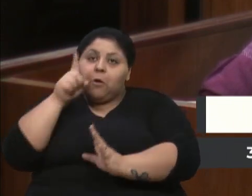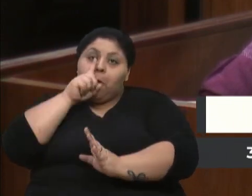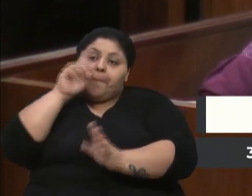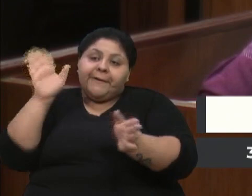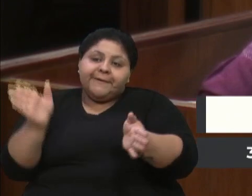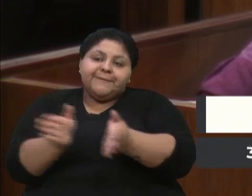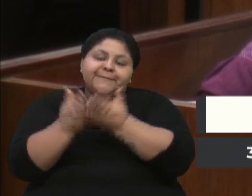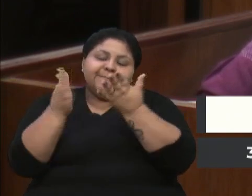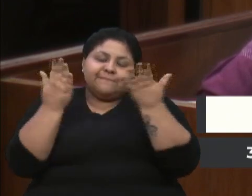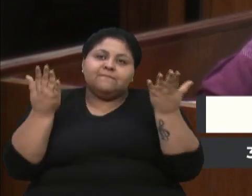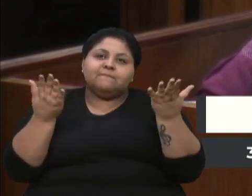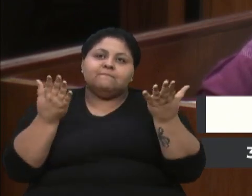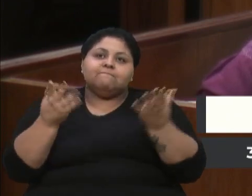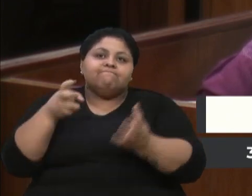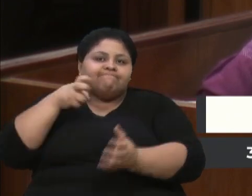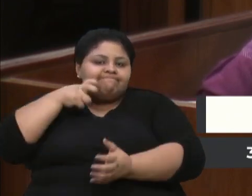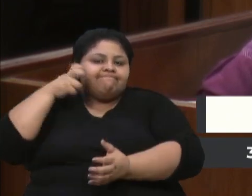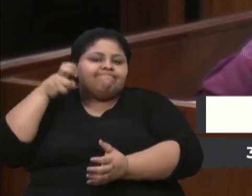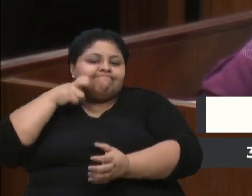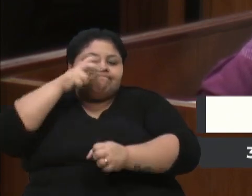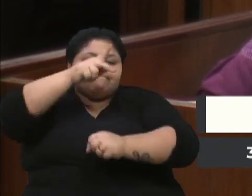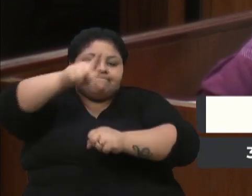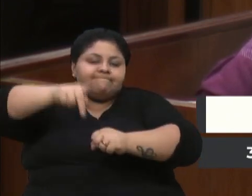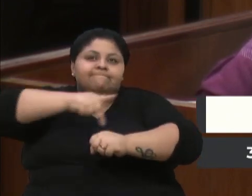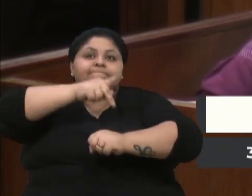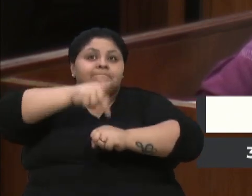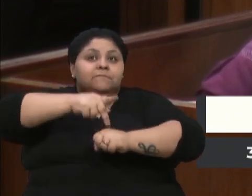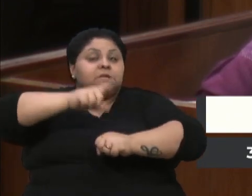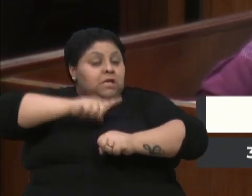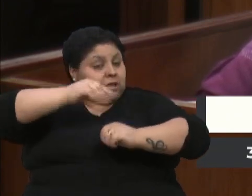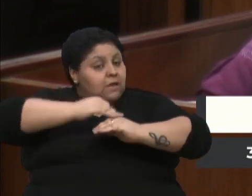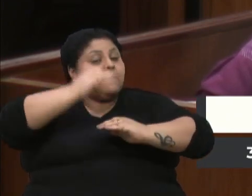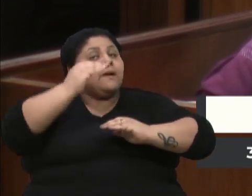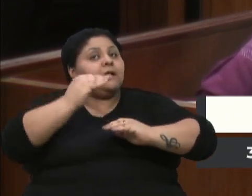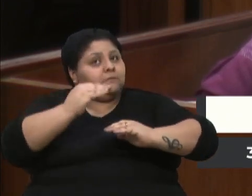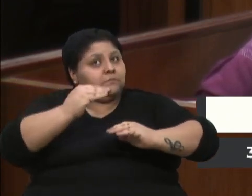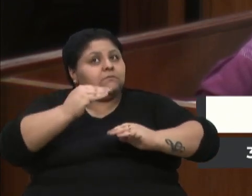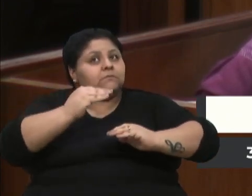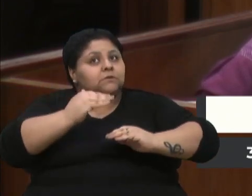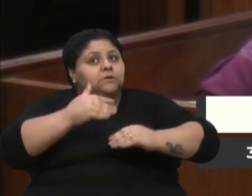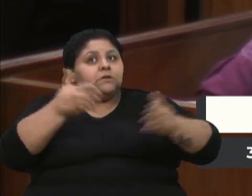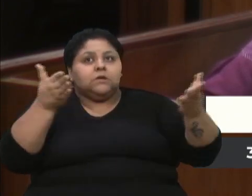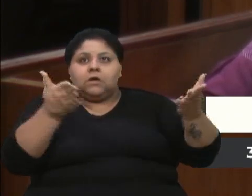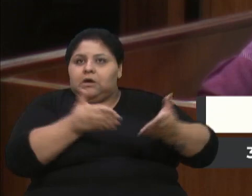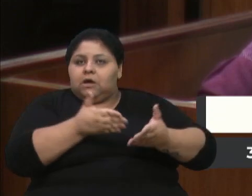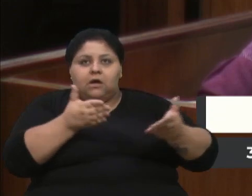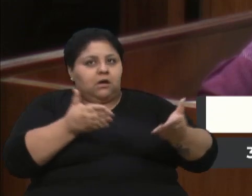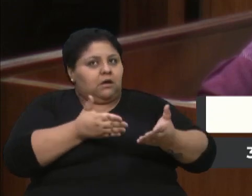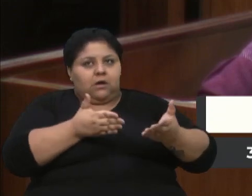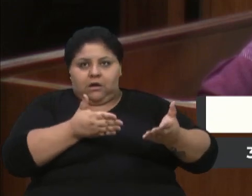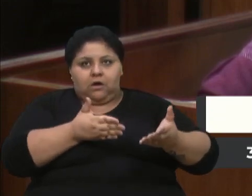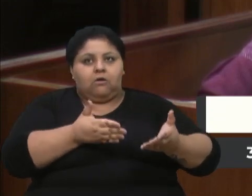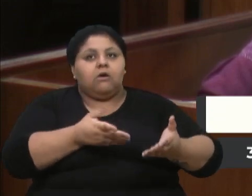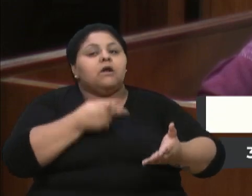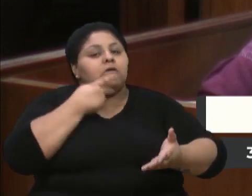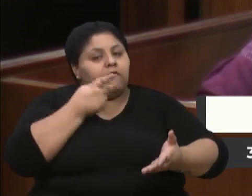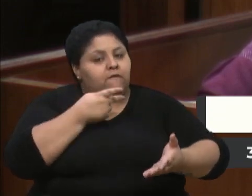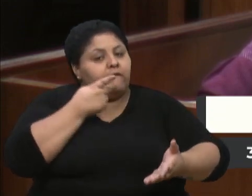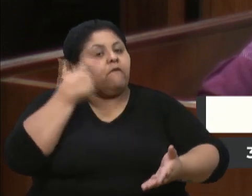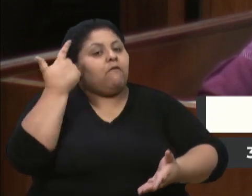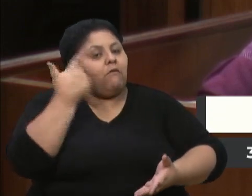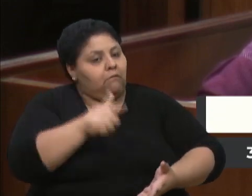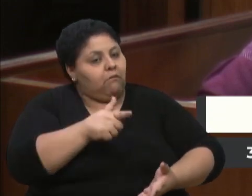Esta é a vergonha do nosso país. E tem mais. Agora, não vamos deixar passar em branco.